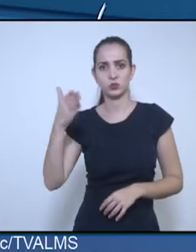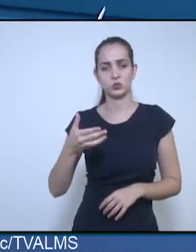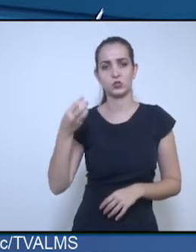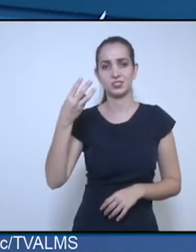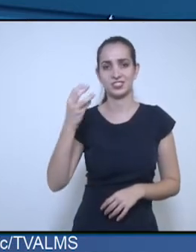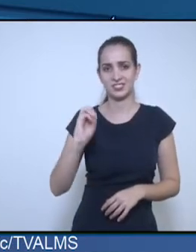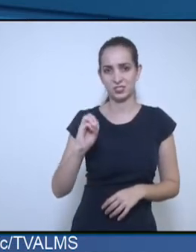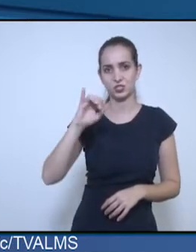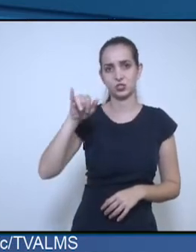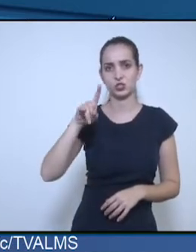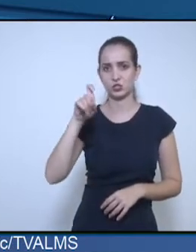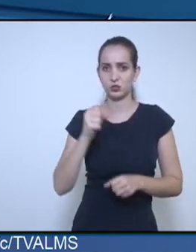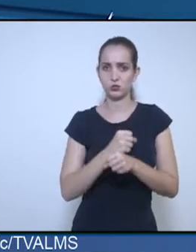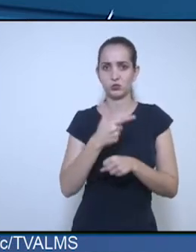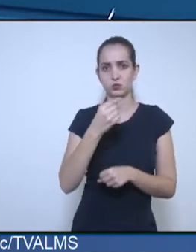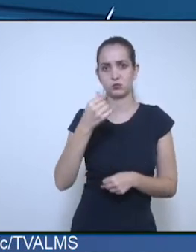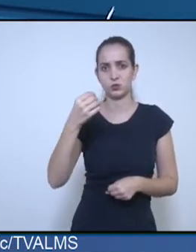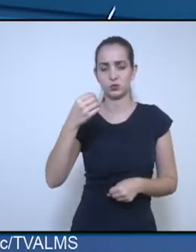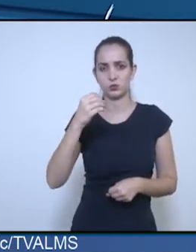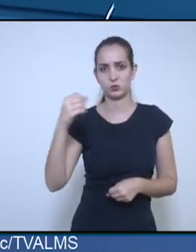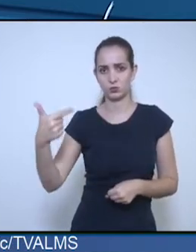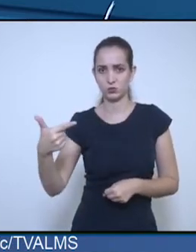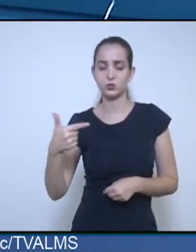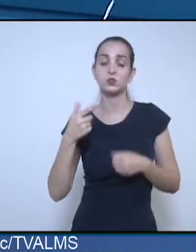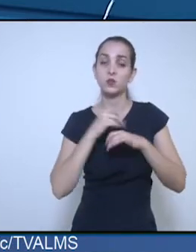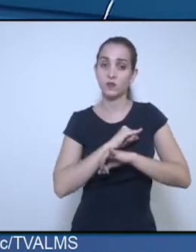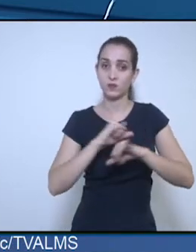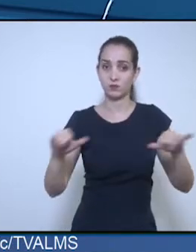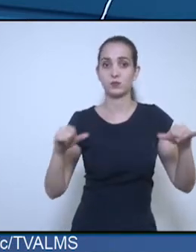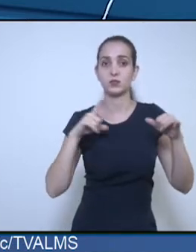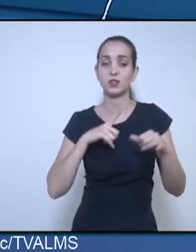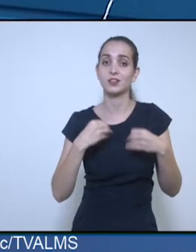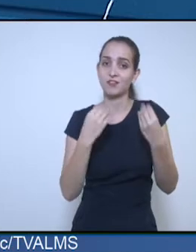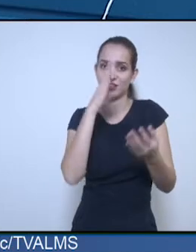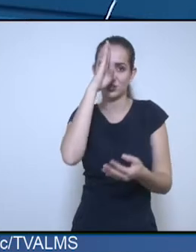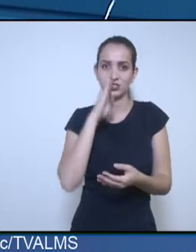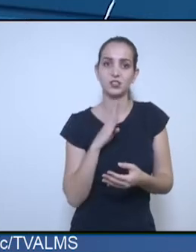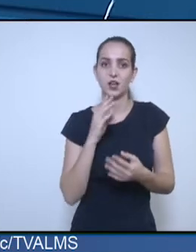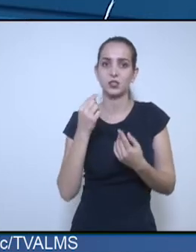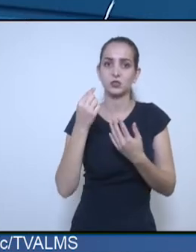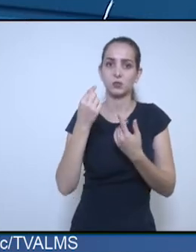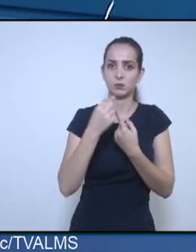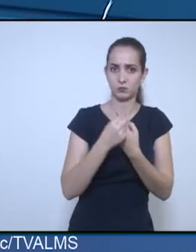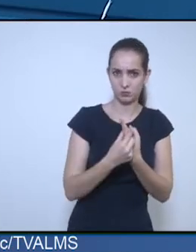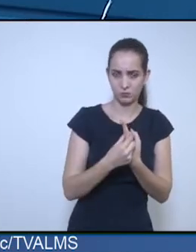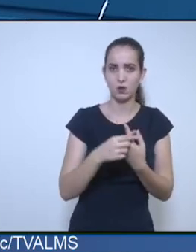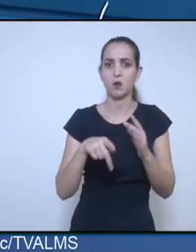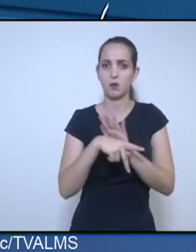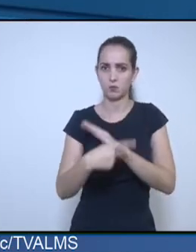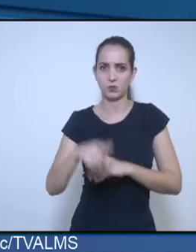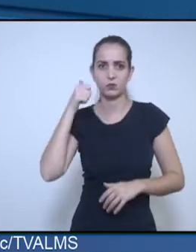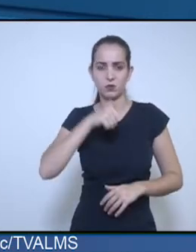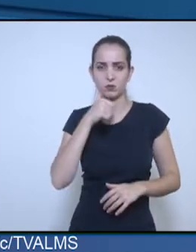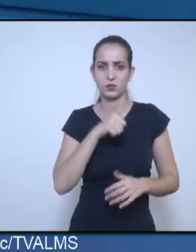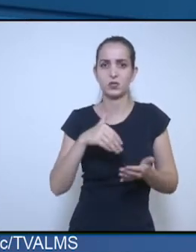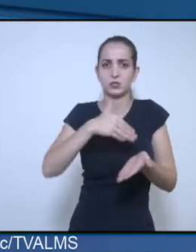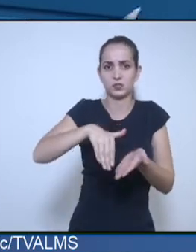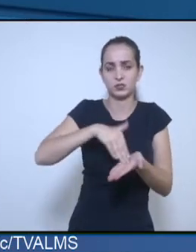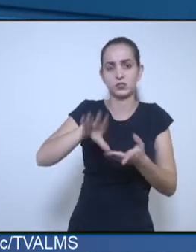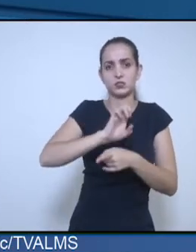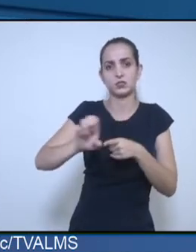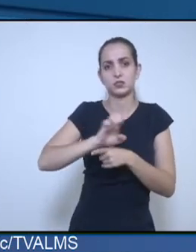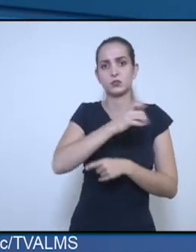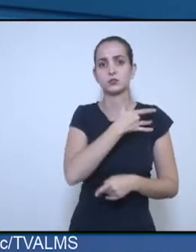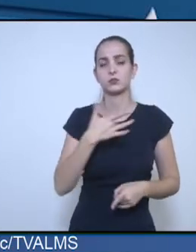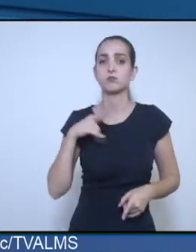de 2002, que dispõe sobre o fornecimento gratuito de preservativo feminino pela Secretaria de Estado de Saúde. Isso aí, essa